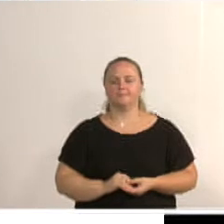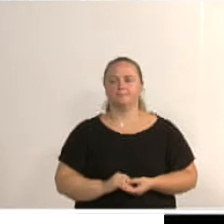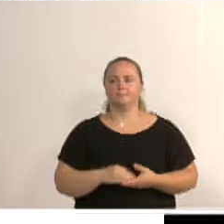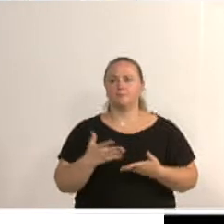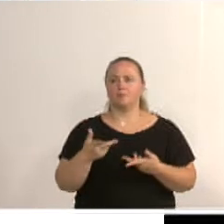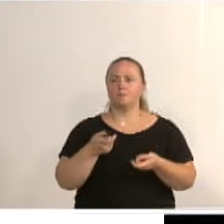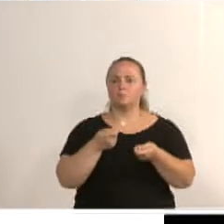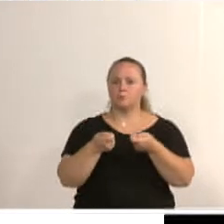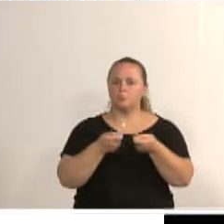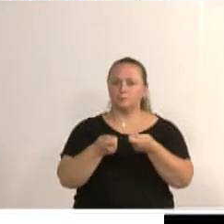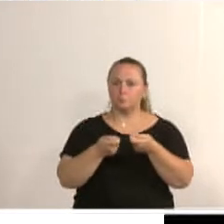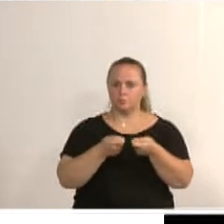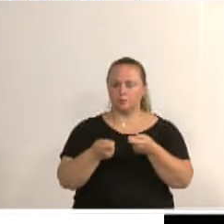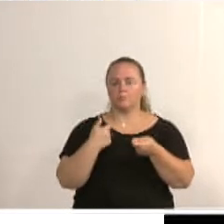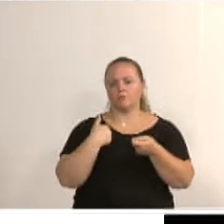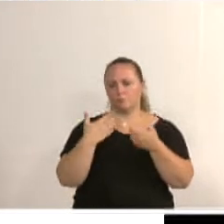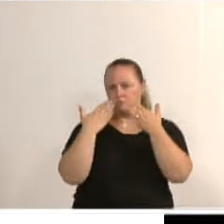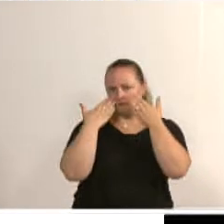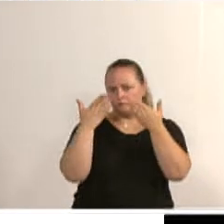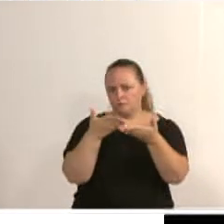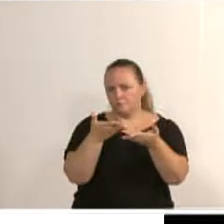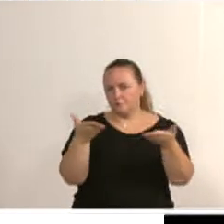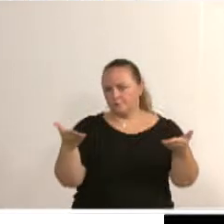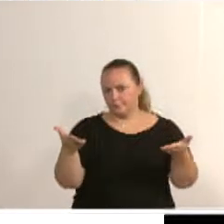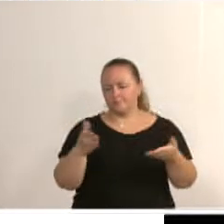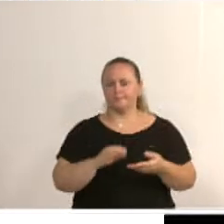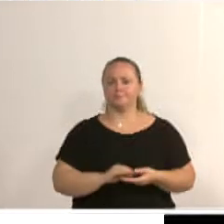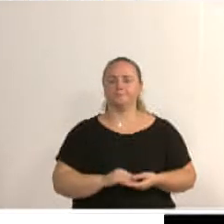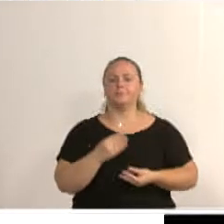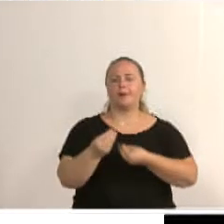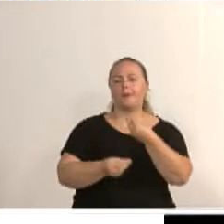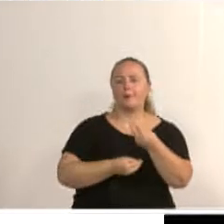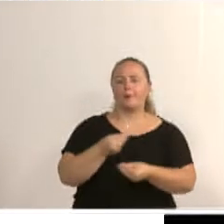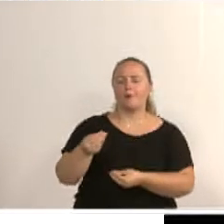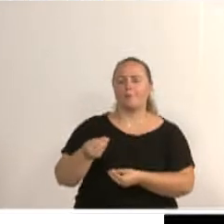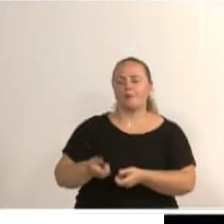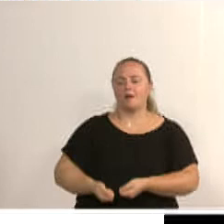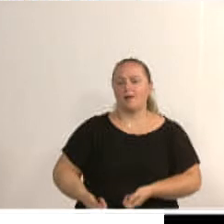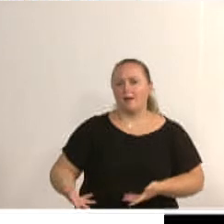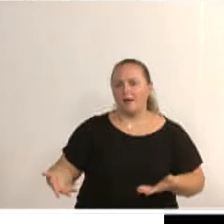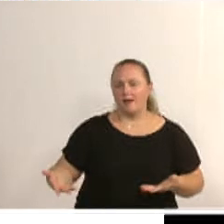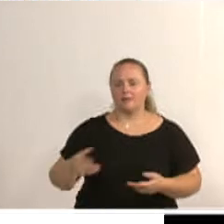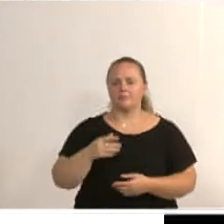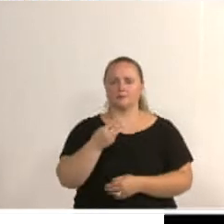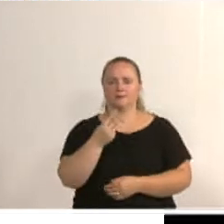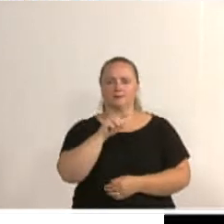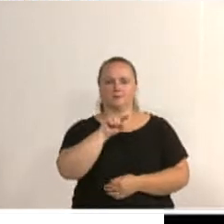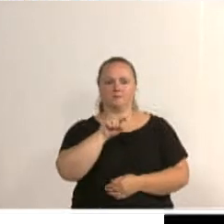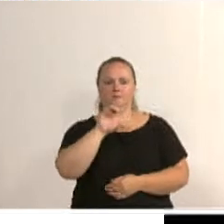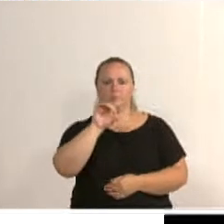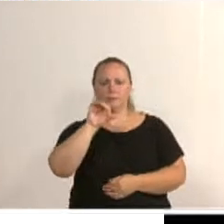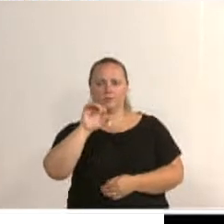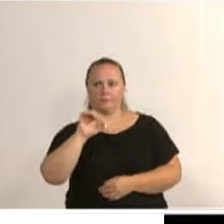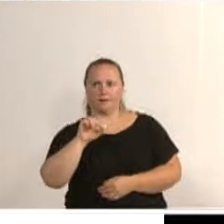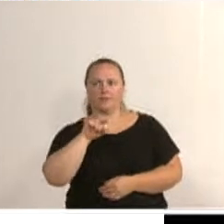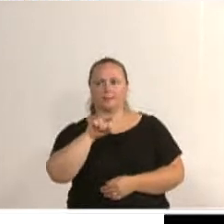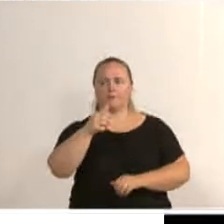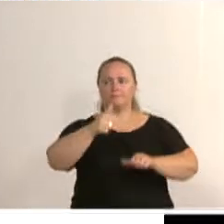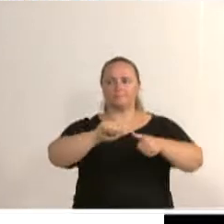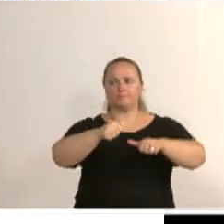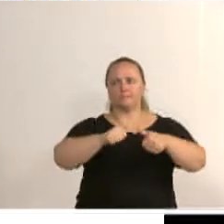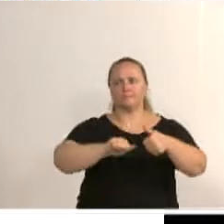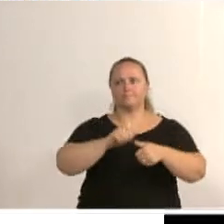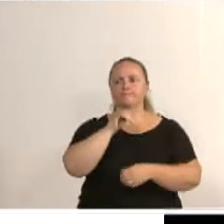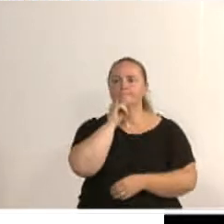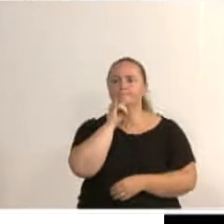econômica e financeira. Aqui eu vou fazer uma demonstração do custo, né, dos R$ 3,90, e vocês podem avaliar exatamente, por exemplo,